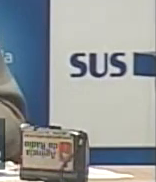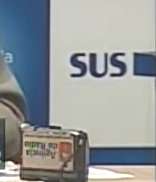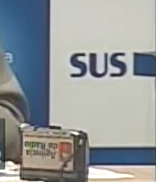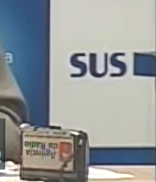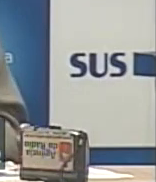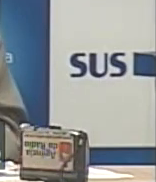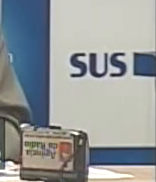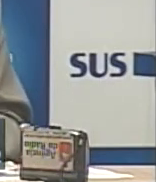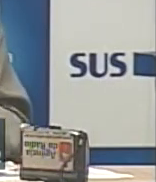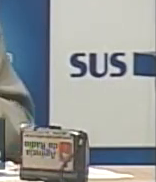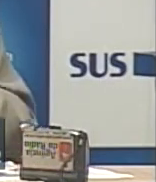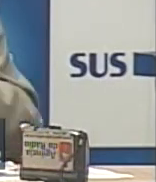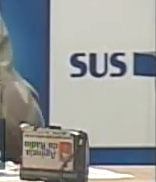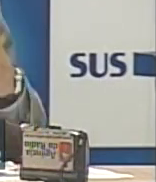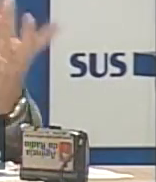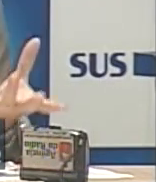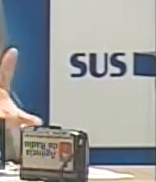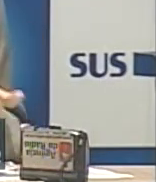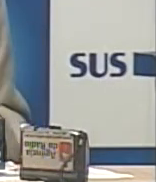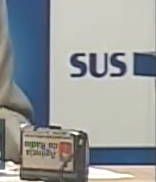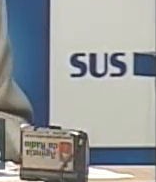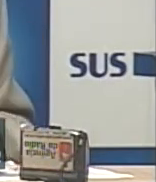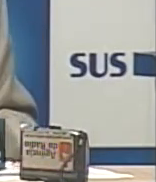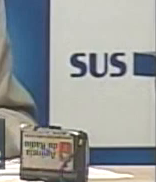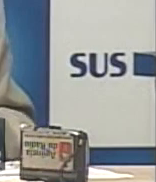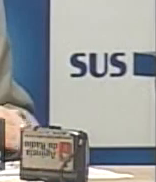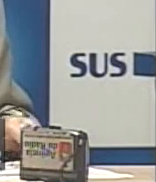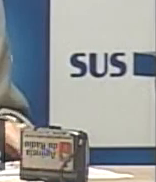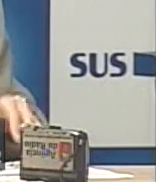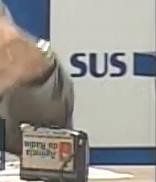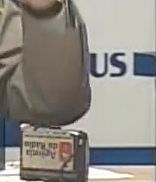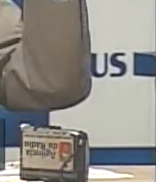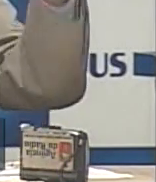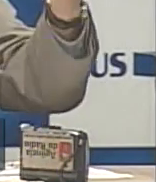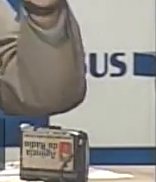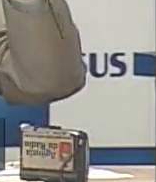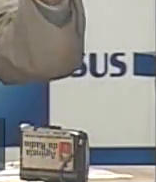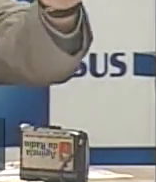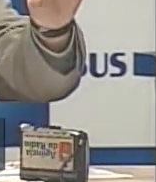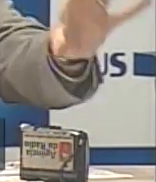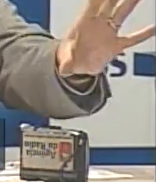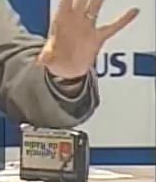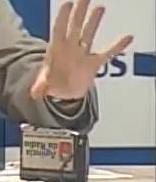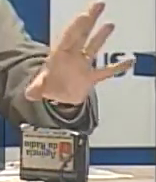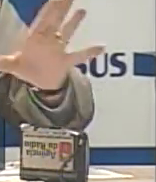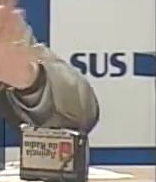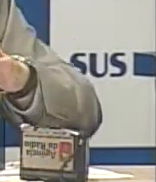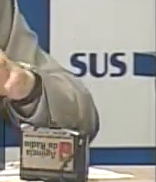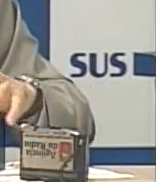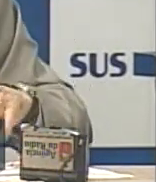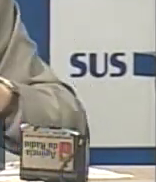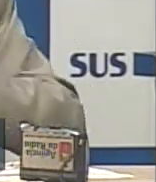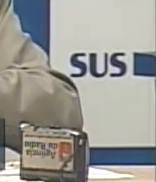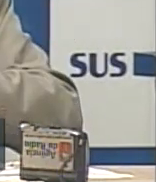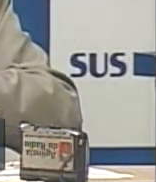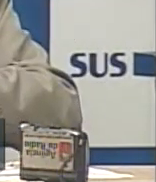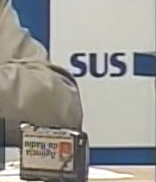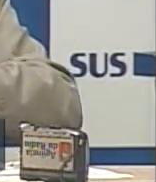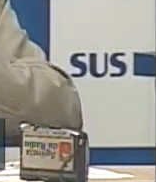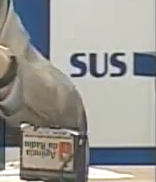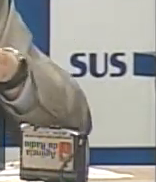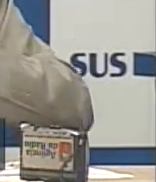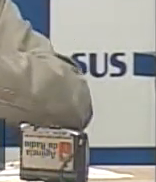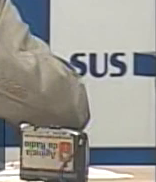Manejo e Classificação de Risco. Isso foi atualizado, né, inclusive, além de estar no site do Ministério, está